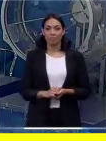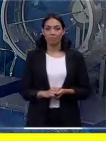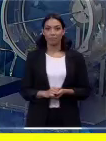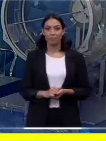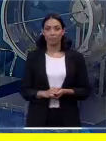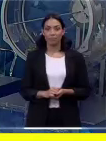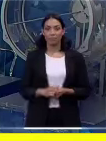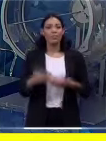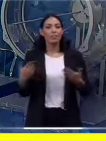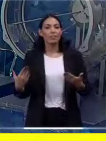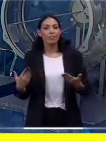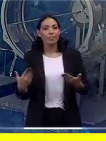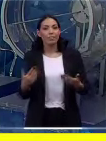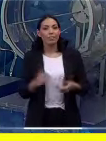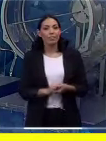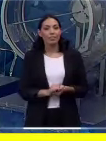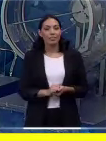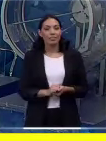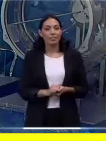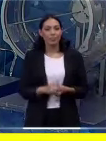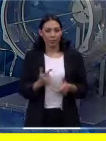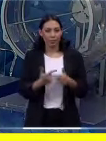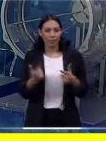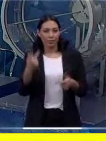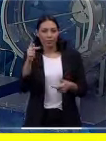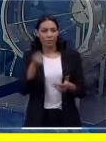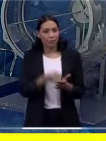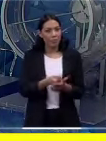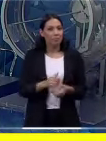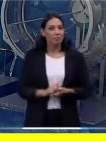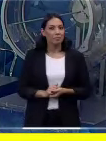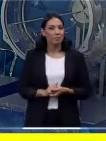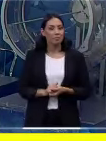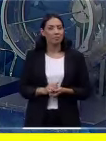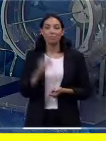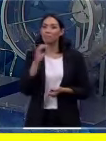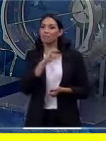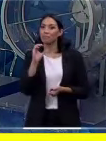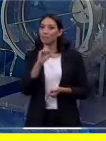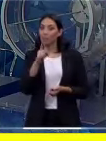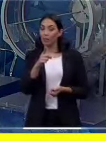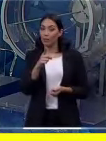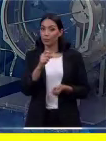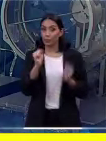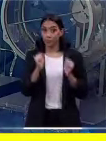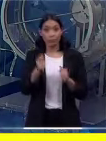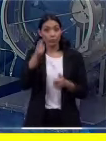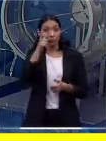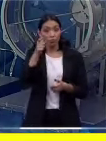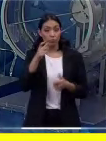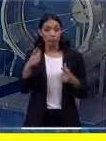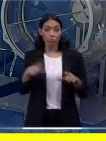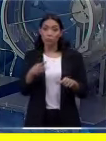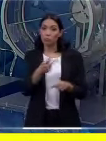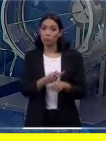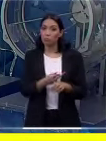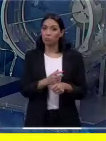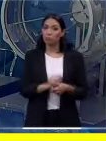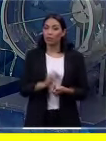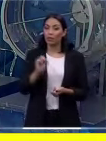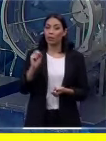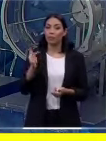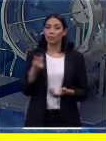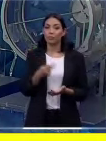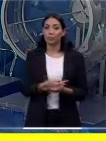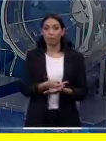você esperava? A sorte estava na sua aposta. Logo após a apuração, você poderá saber de onde são as apostas vencedoras ou